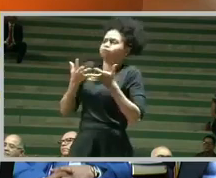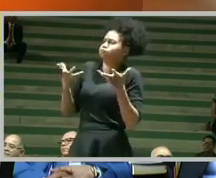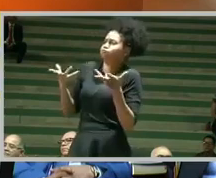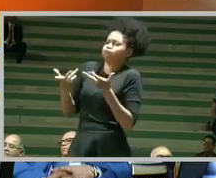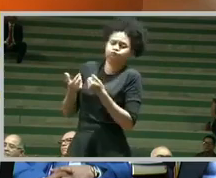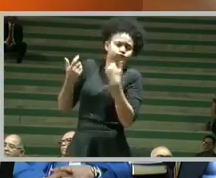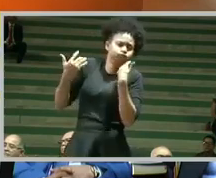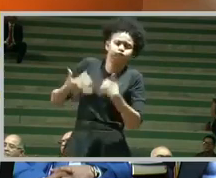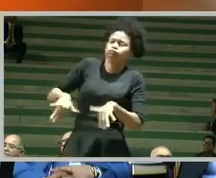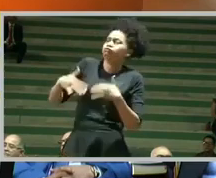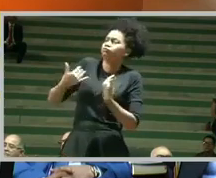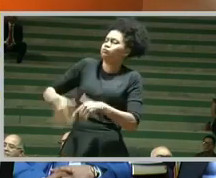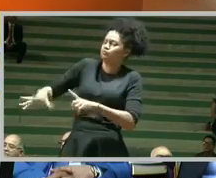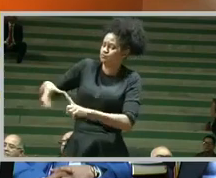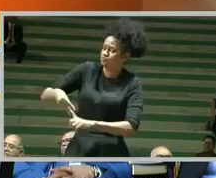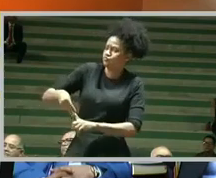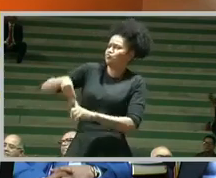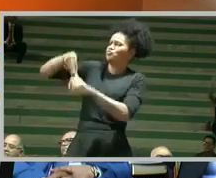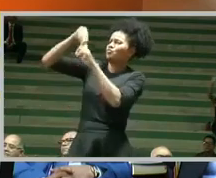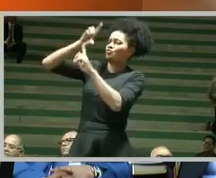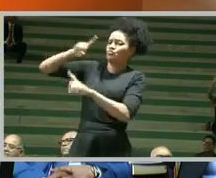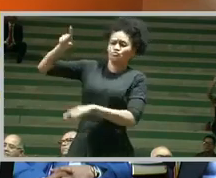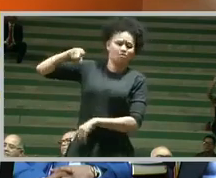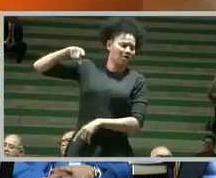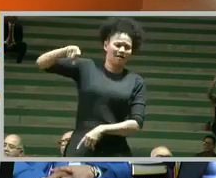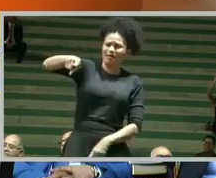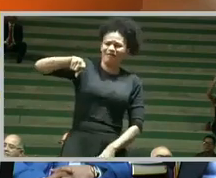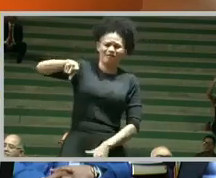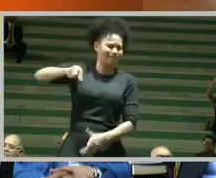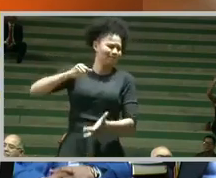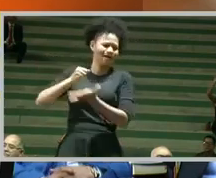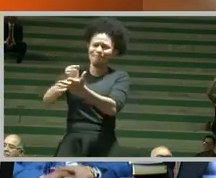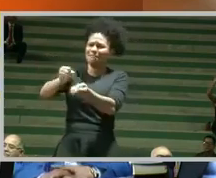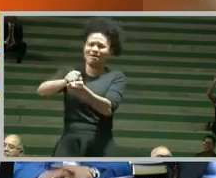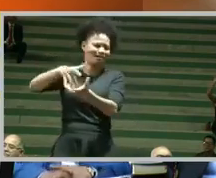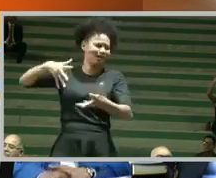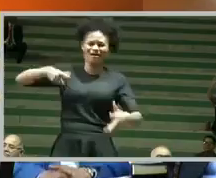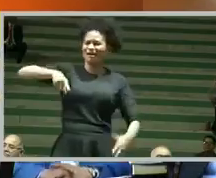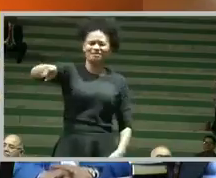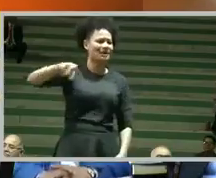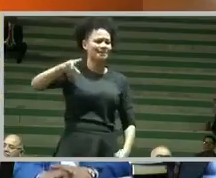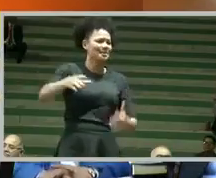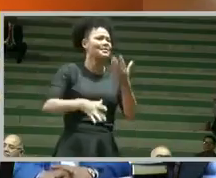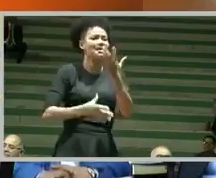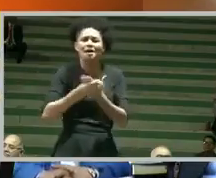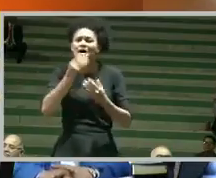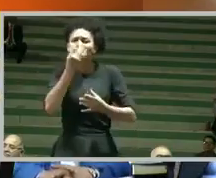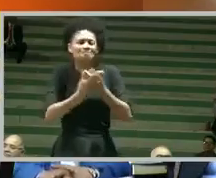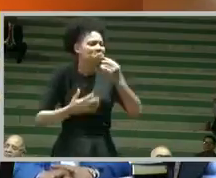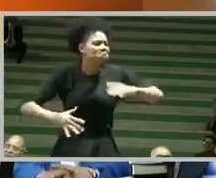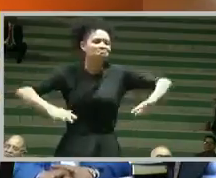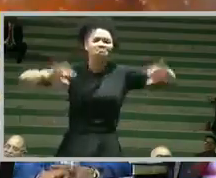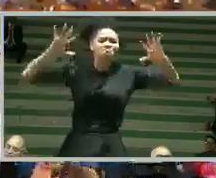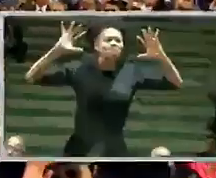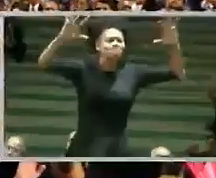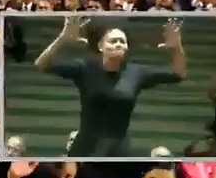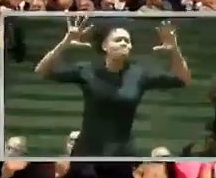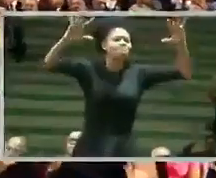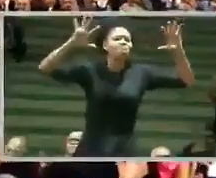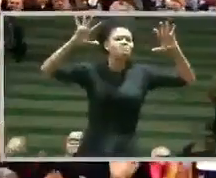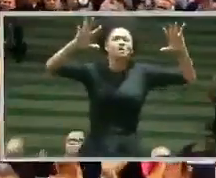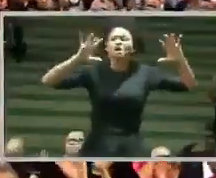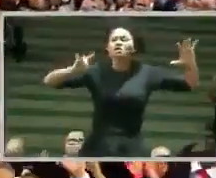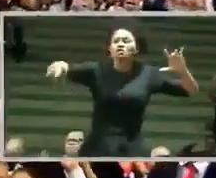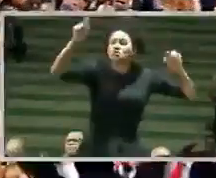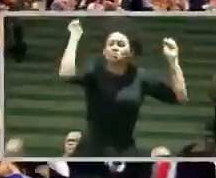o único Deus a eles. A eles. Levante uma de suas mãos aos céus. Só